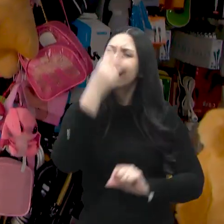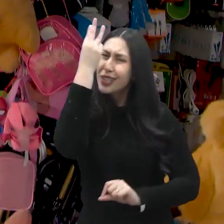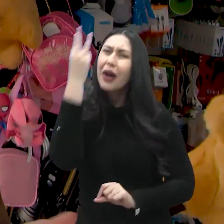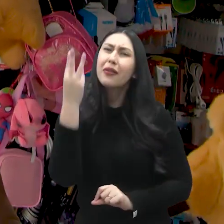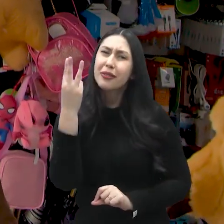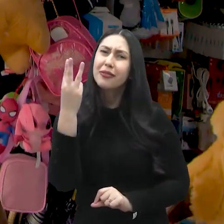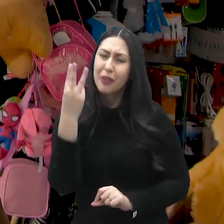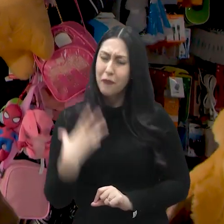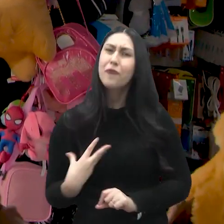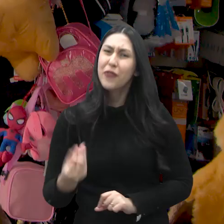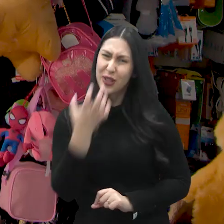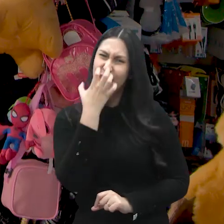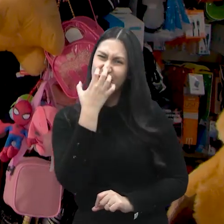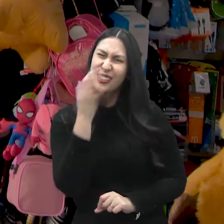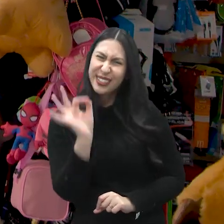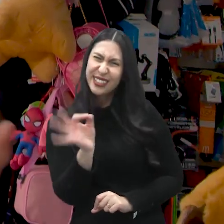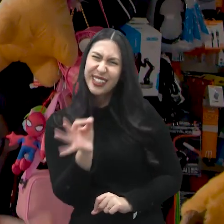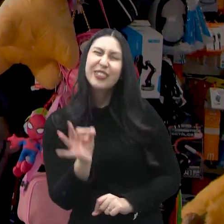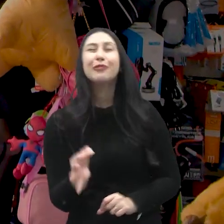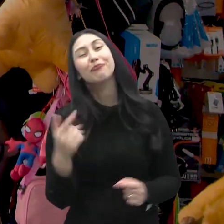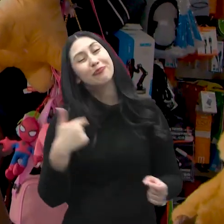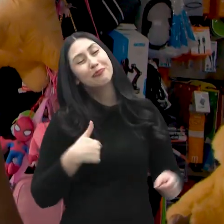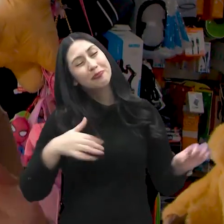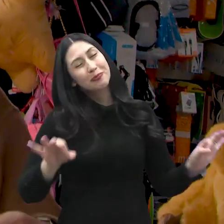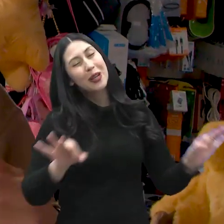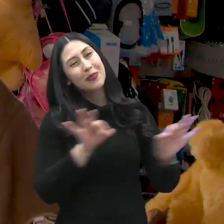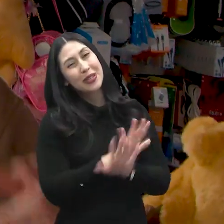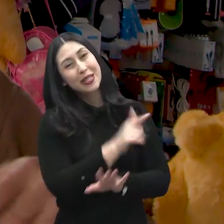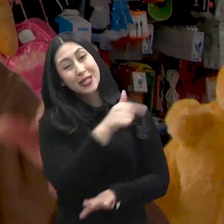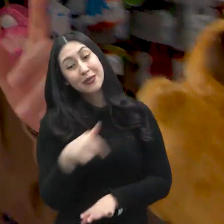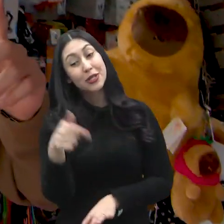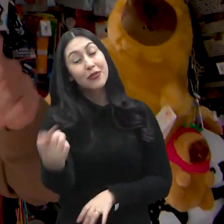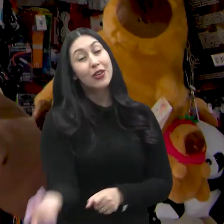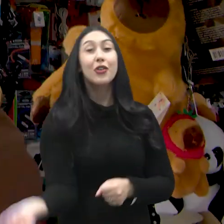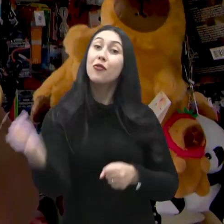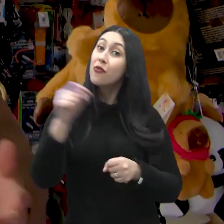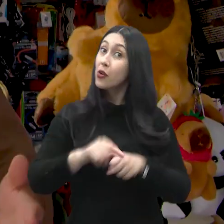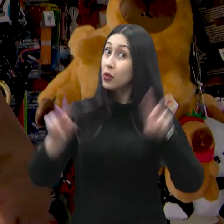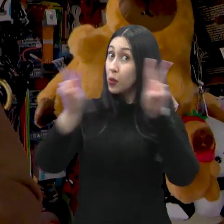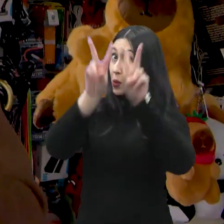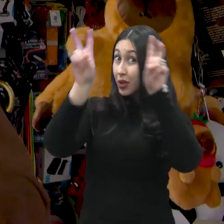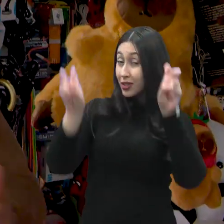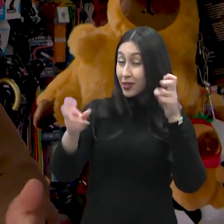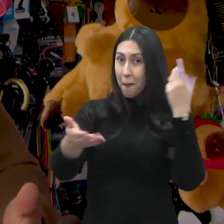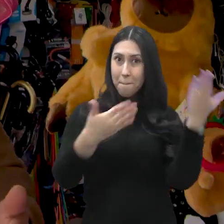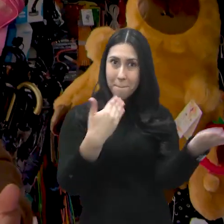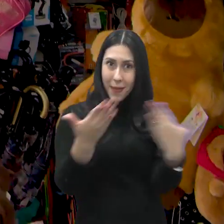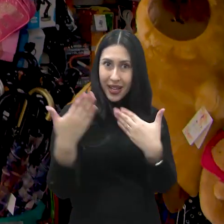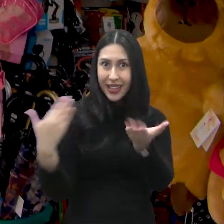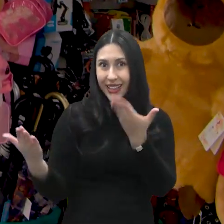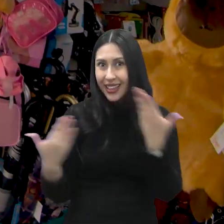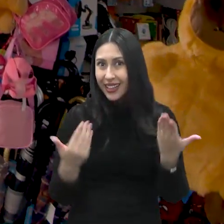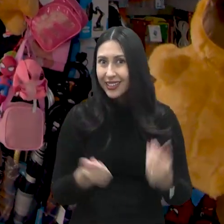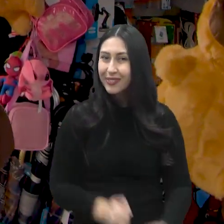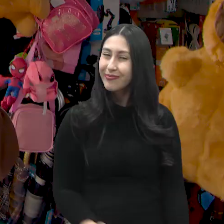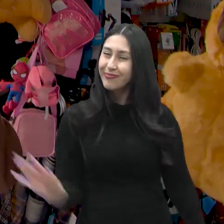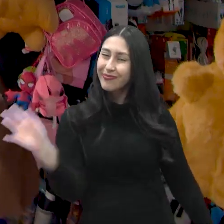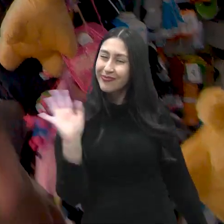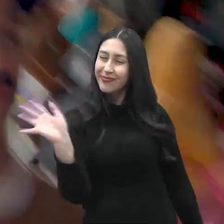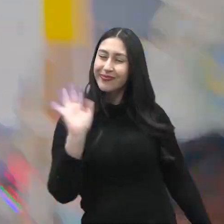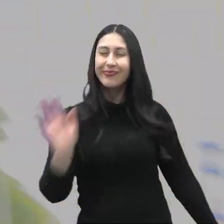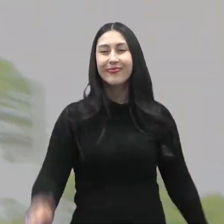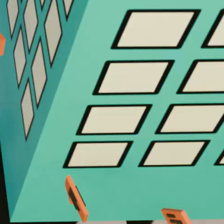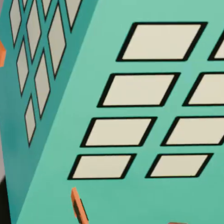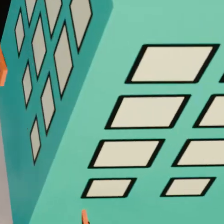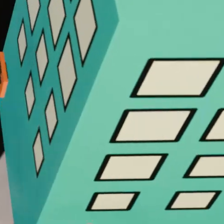chutar, né? Pai de pet com certeza. Eu vou ficando por aqui, no próximo semana tem mais Tá na Rua, com um assunto que a gente adora discutir com a nossa cidade. Falou!